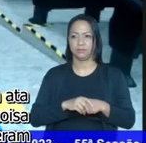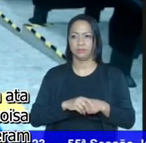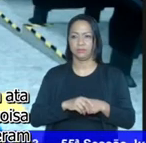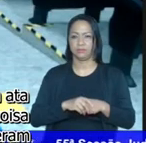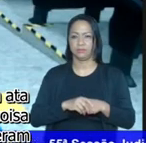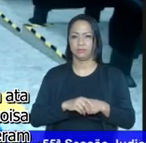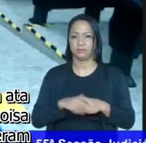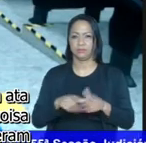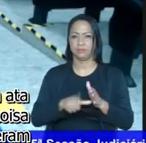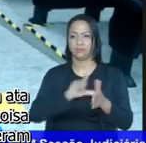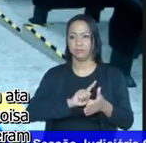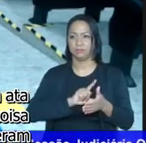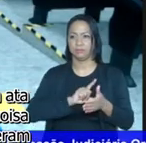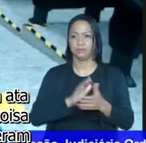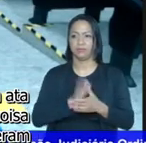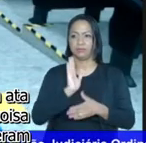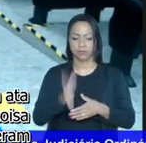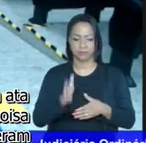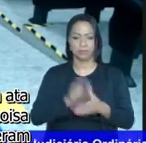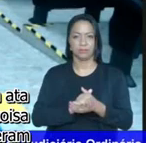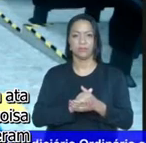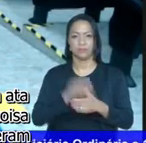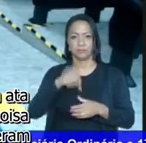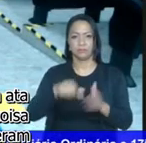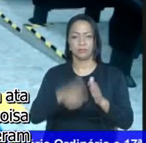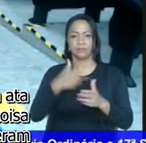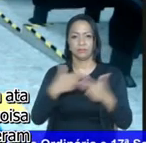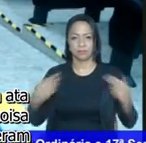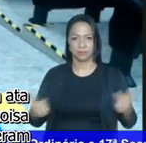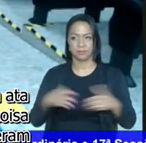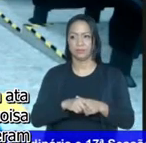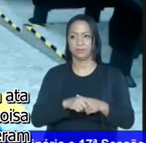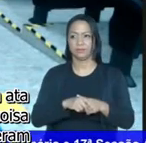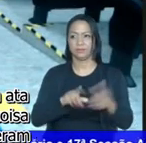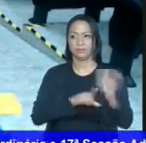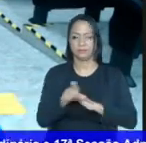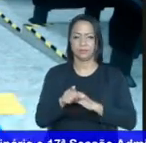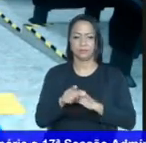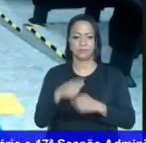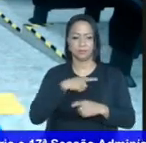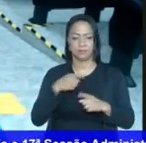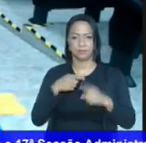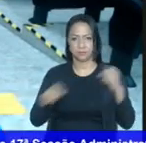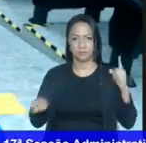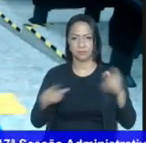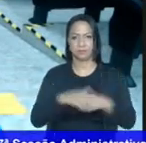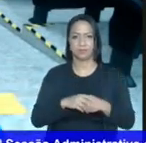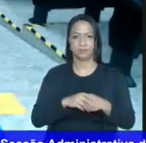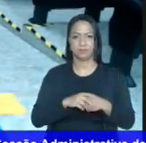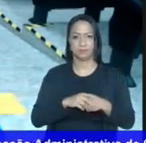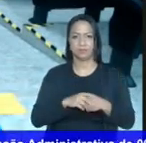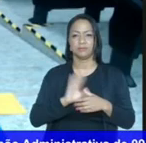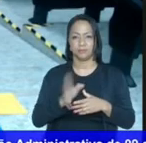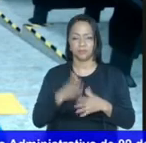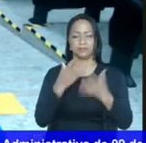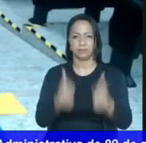a ata da sessão anterior? Já aprovou? Sim, foi a primeira coisa que eu... Aí eu perguntei se tinha objeção, disseram que não, e eu considerei